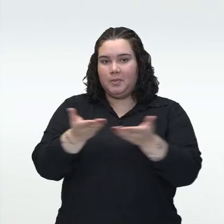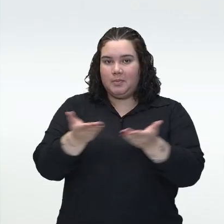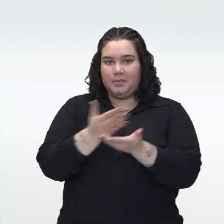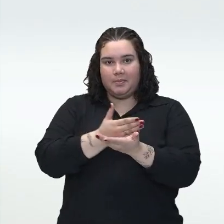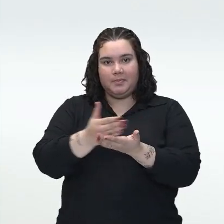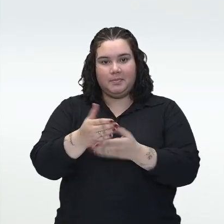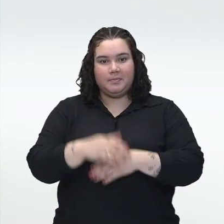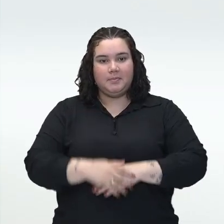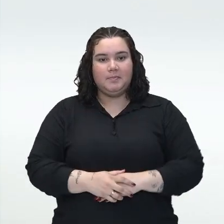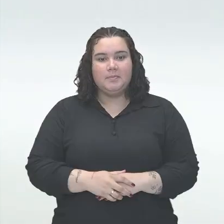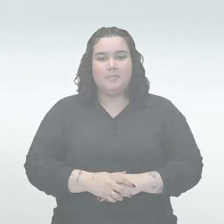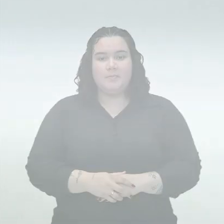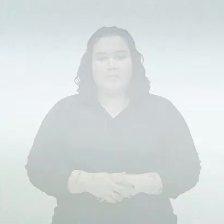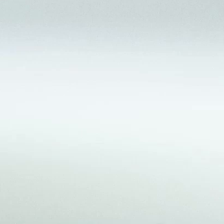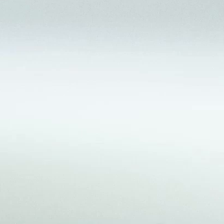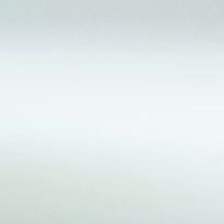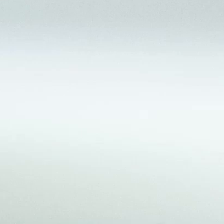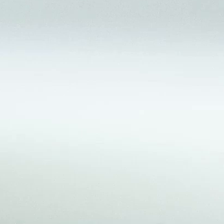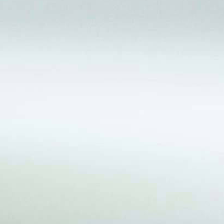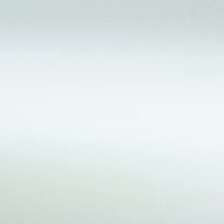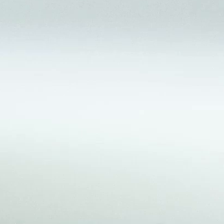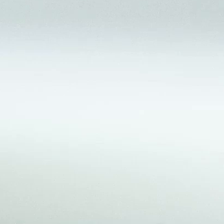ela.